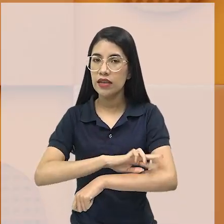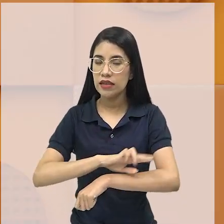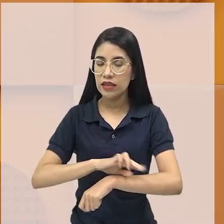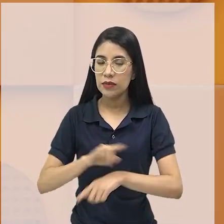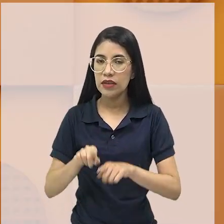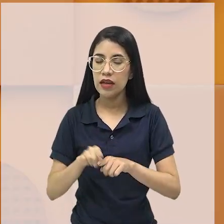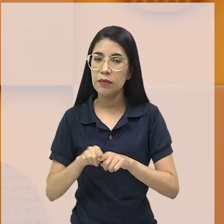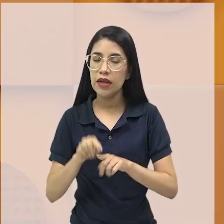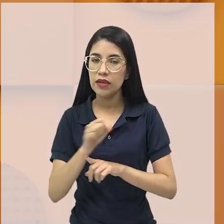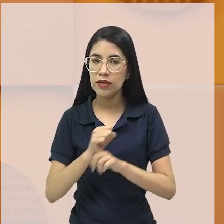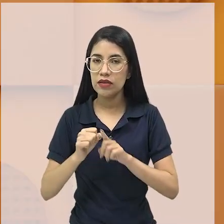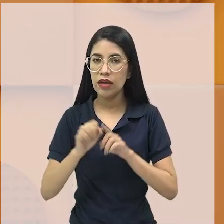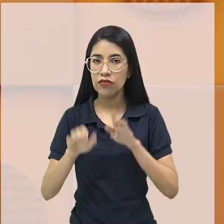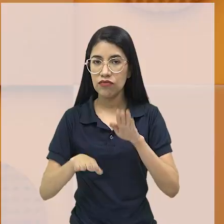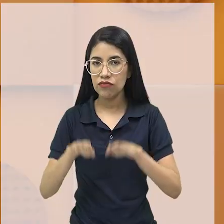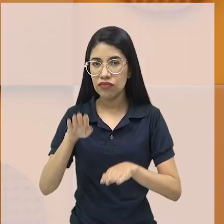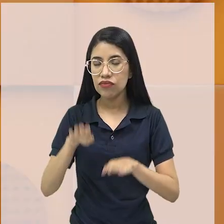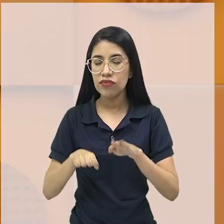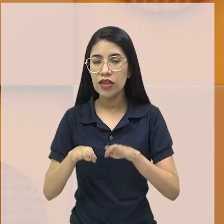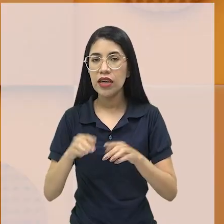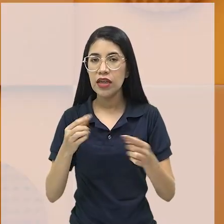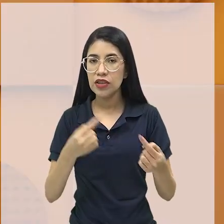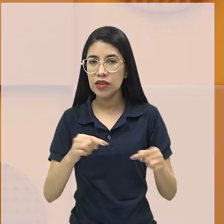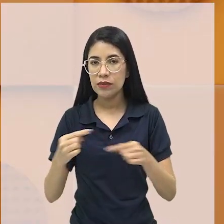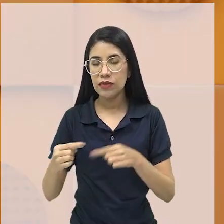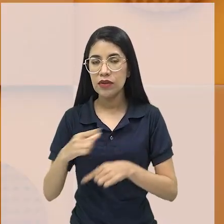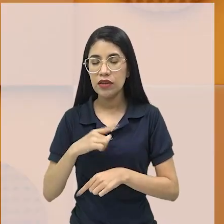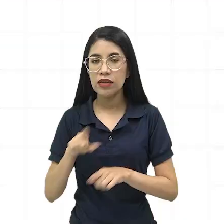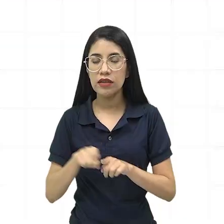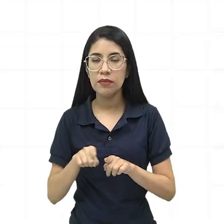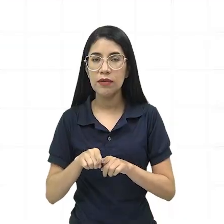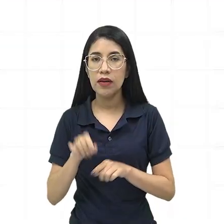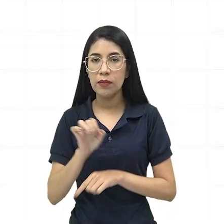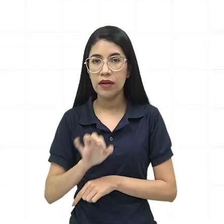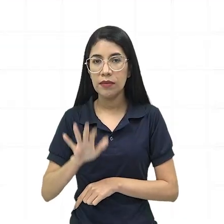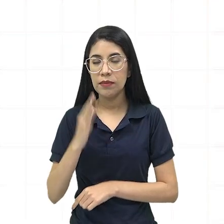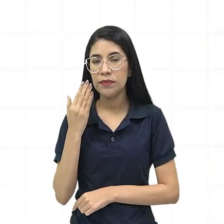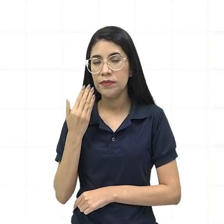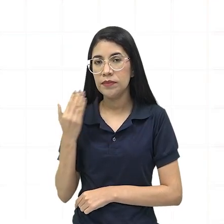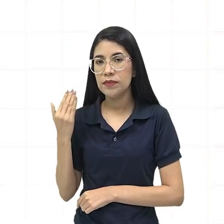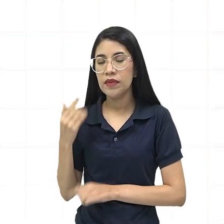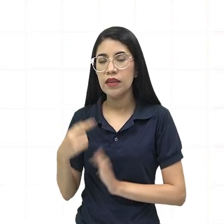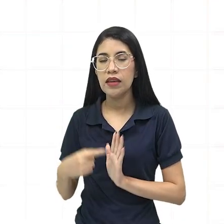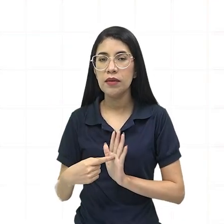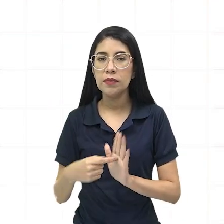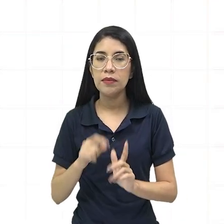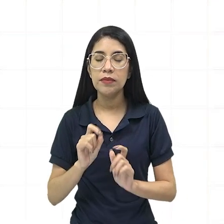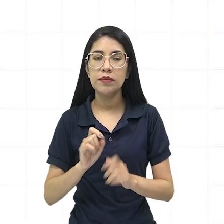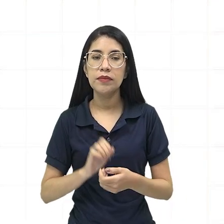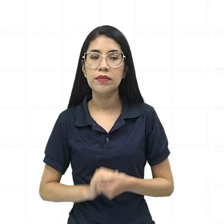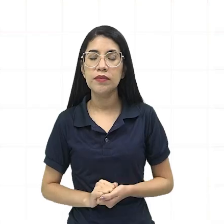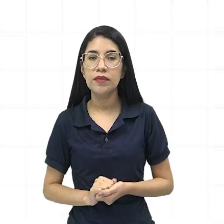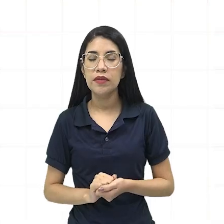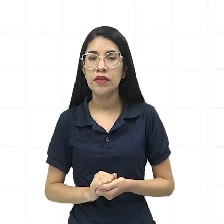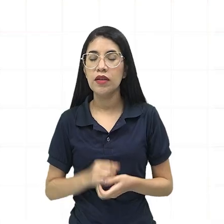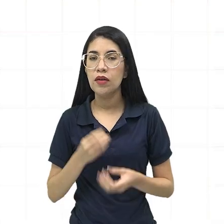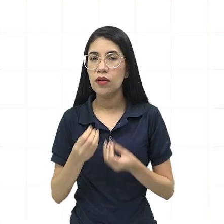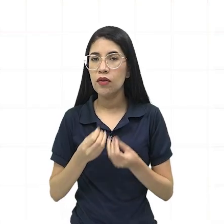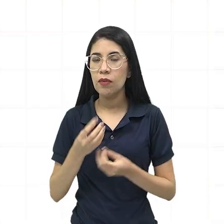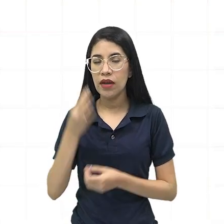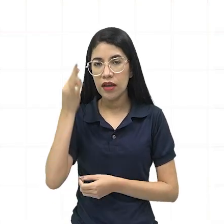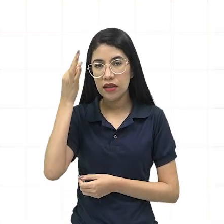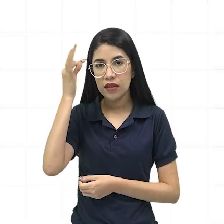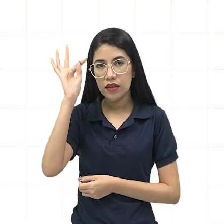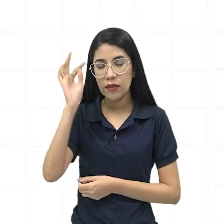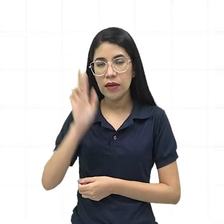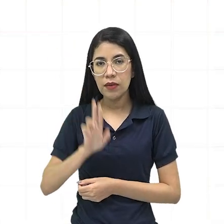vai gerar algumas disputas, né? Eu vou trazer uma imagem agora para vocês. A abordagem da teoria.